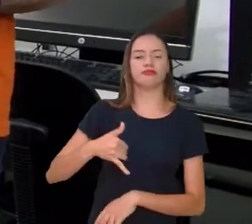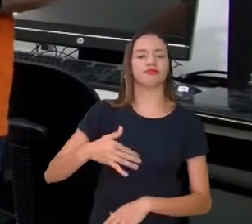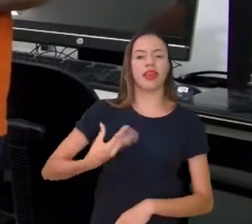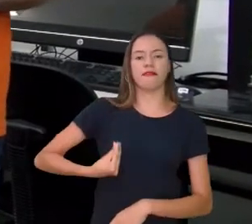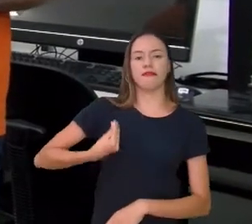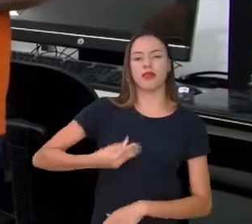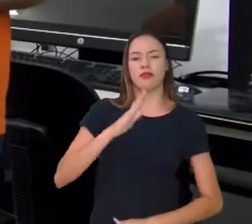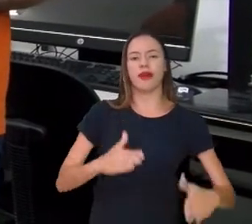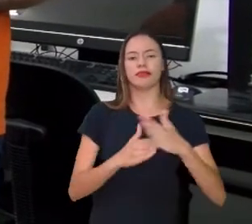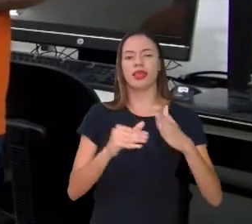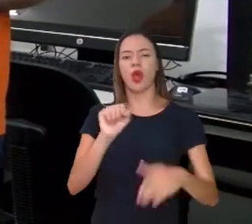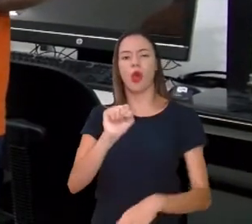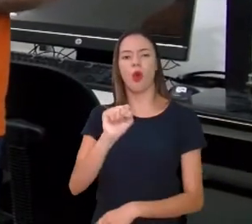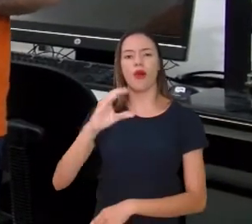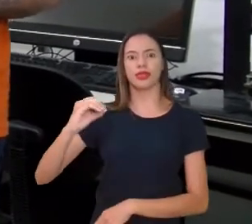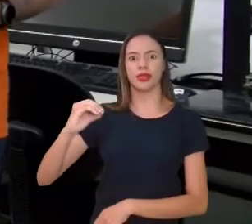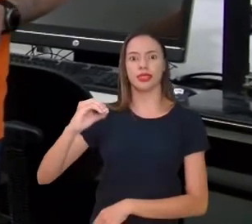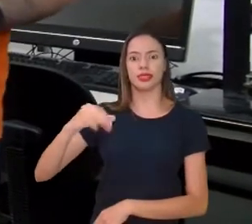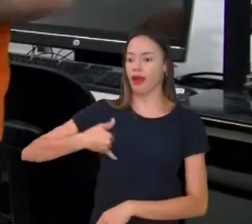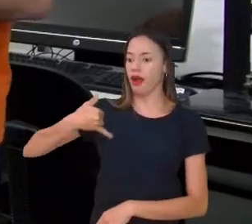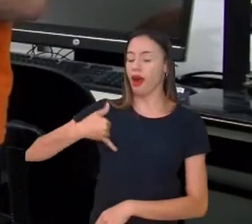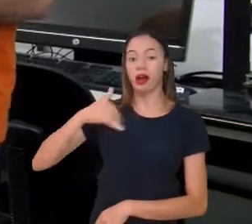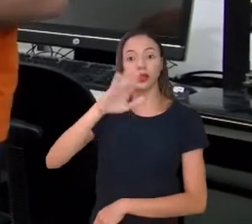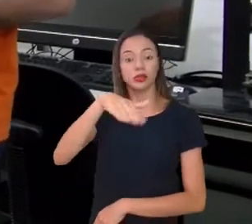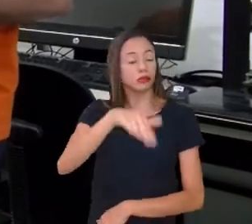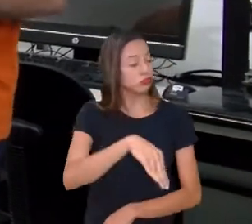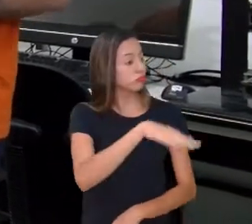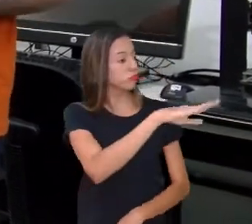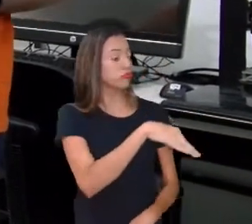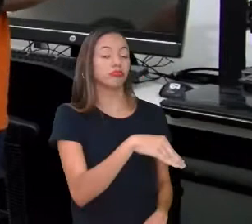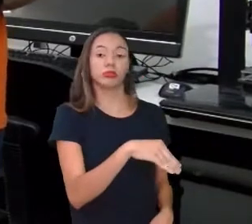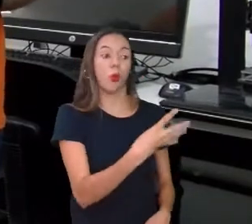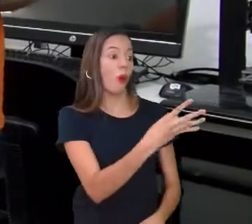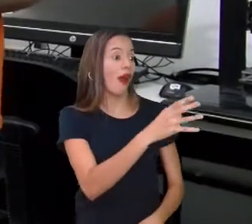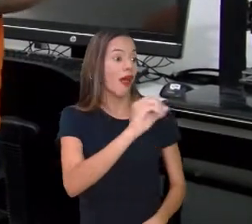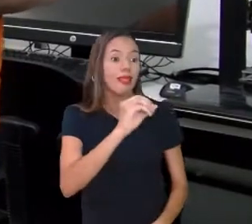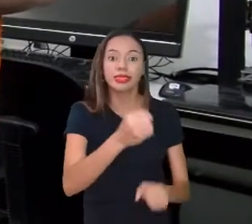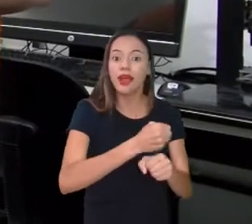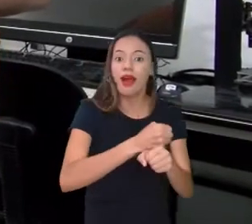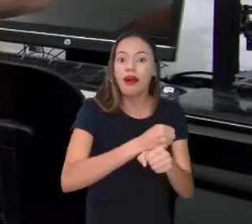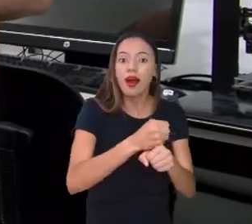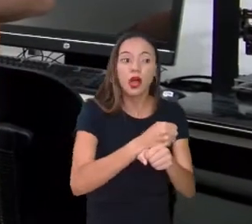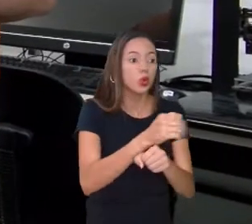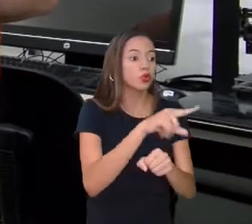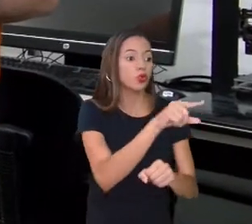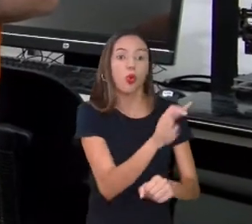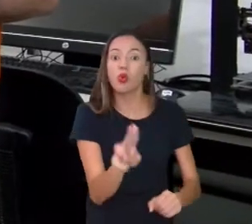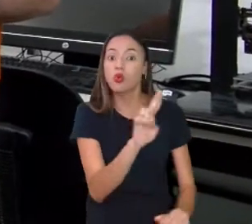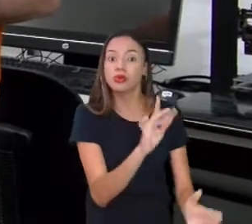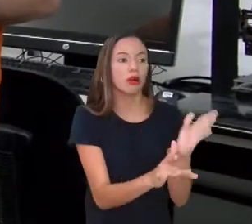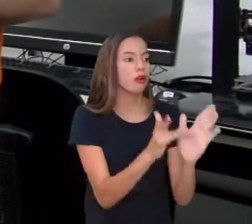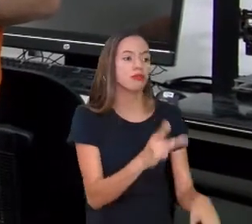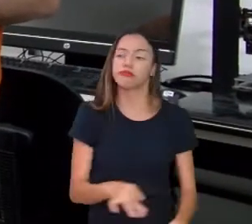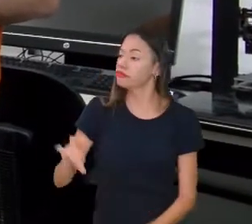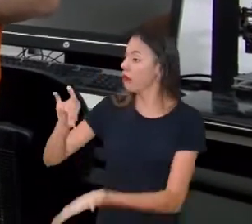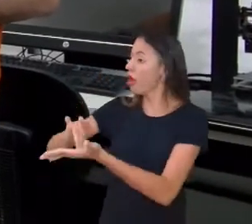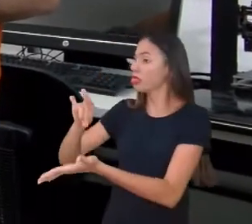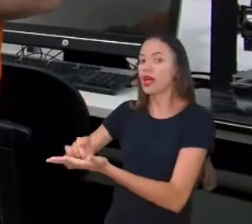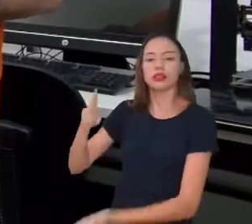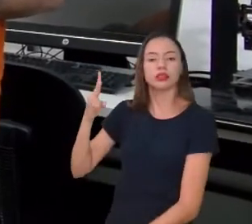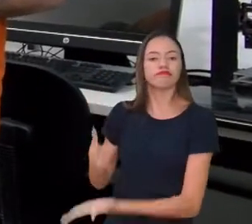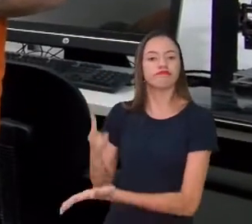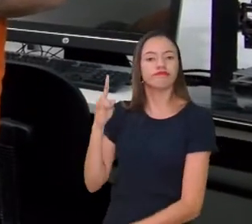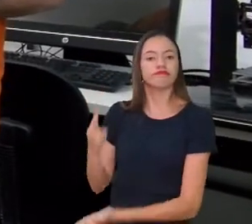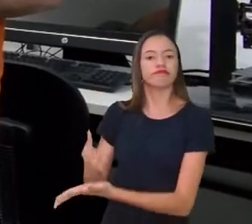assim. Passou 40 anos conectado. Diga aí. Mais de 40 anos. Conectados o tempo todo.